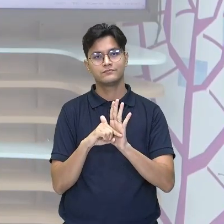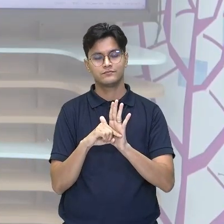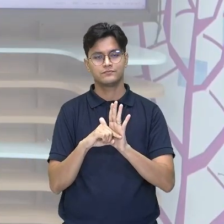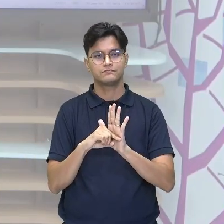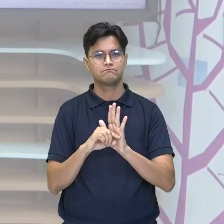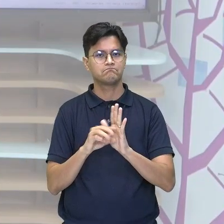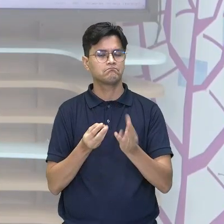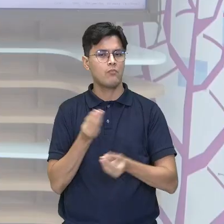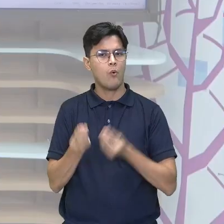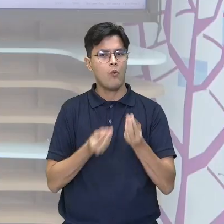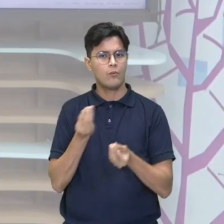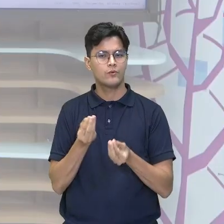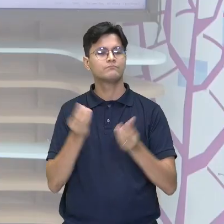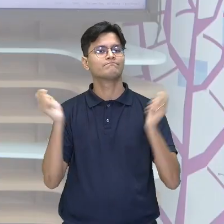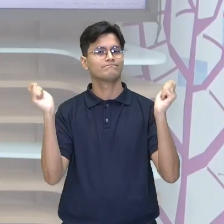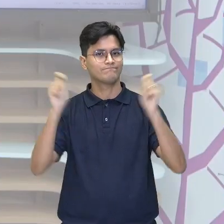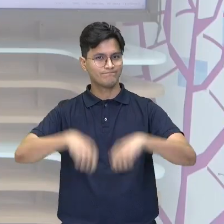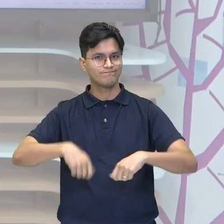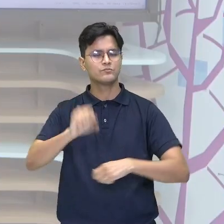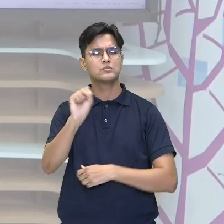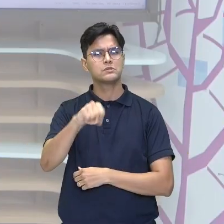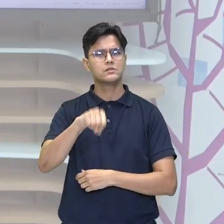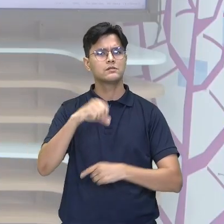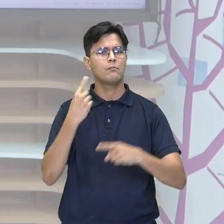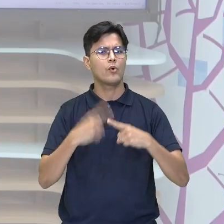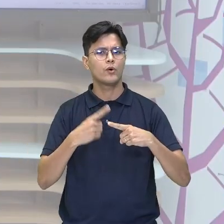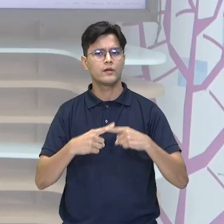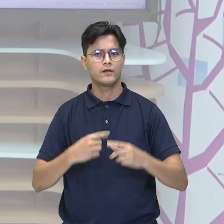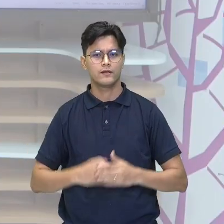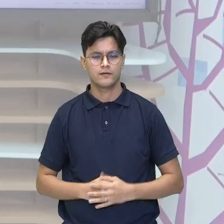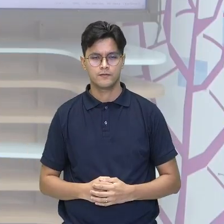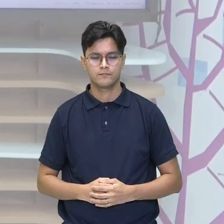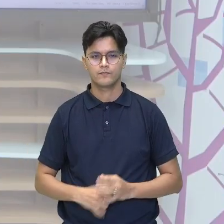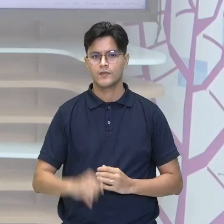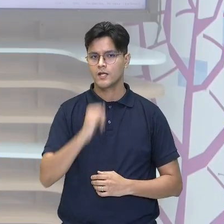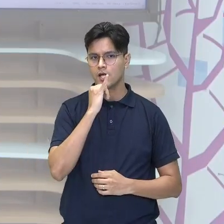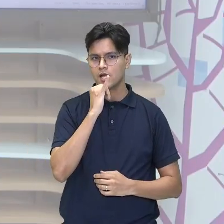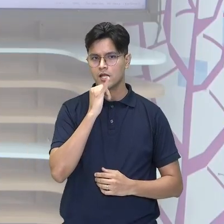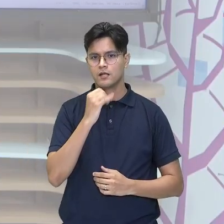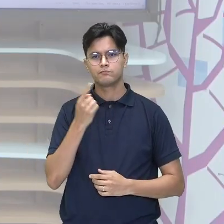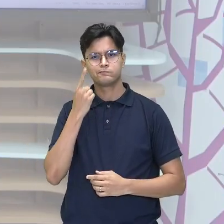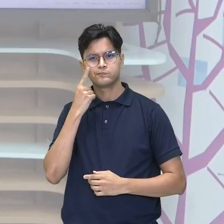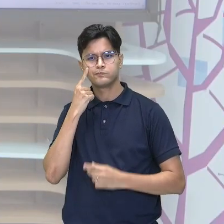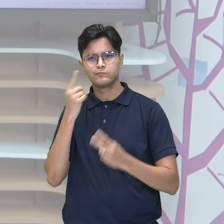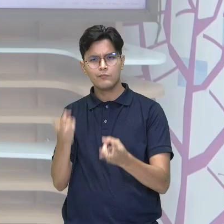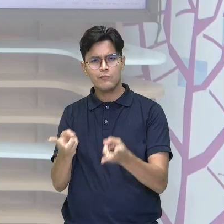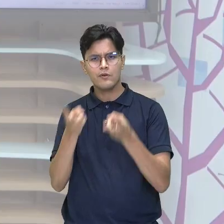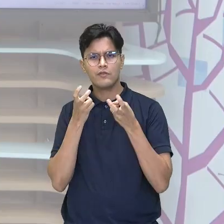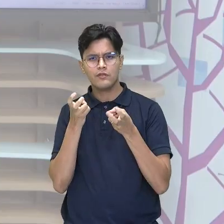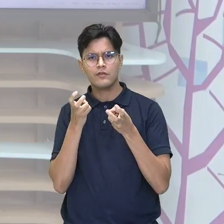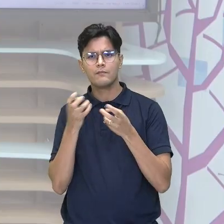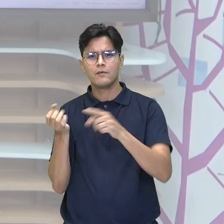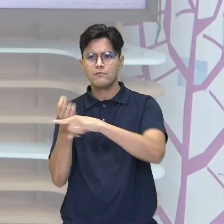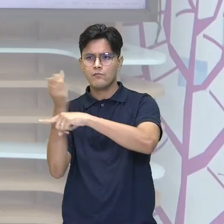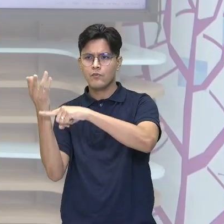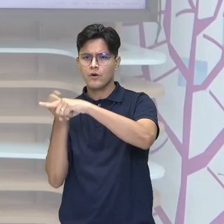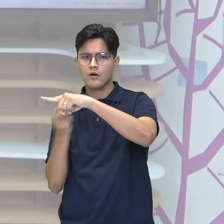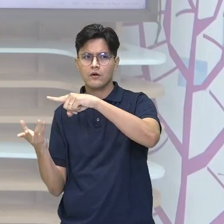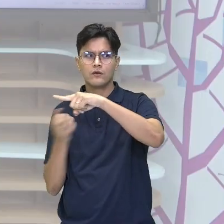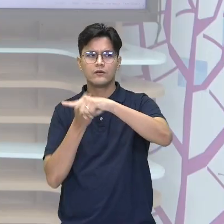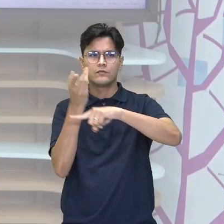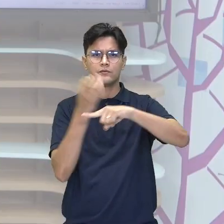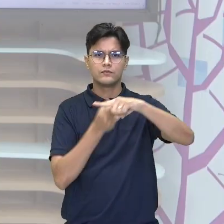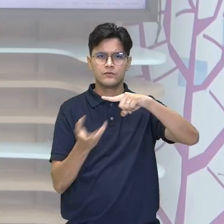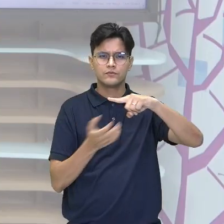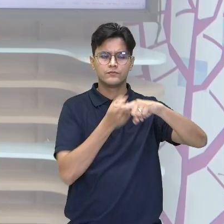exemplo? Pode, né? Por quê? Porque quando você observar aí essas 3 frações, você vai identificar que elas